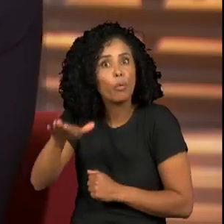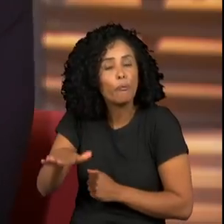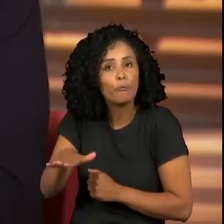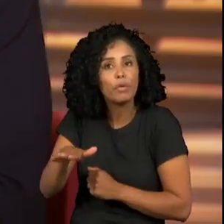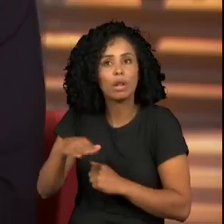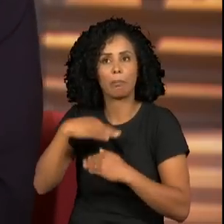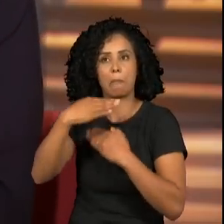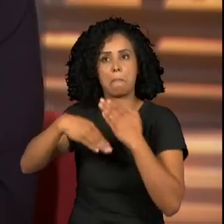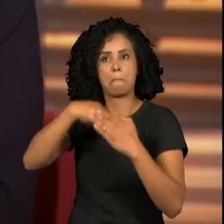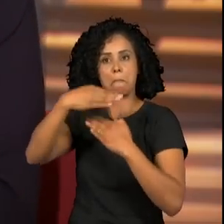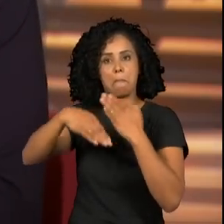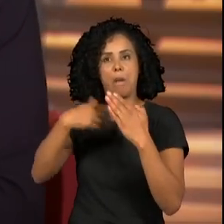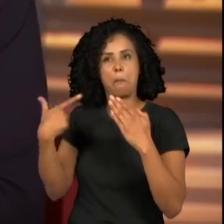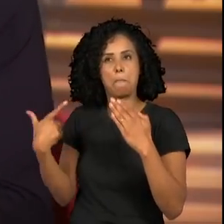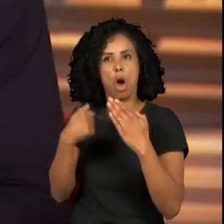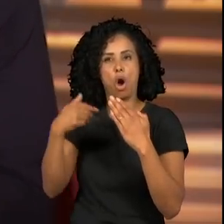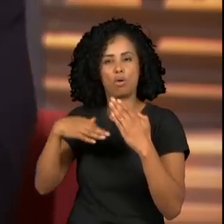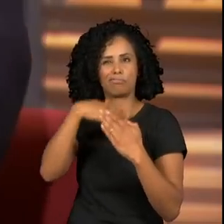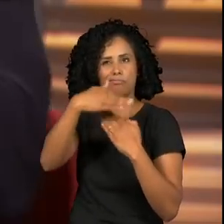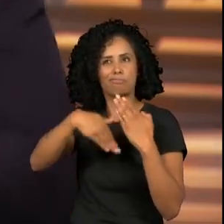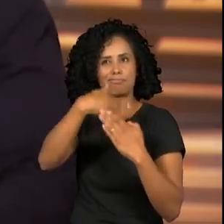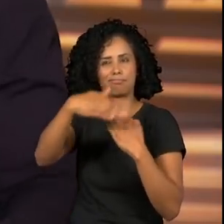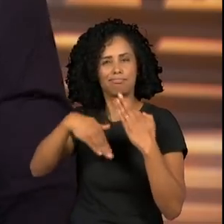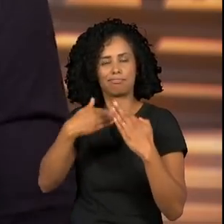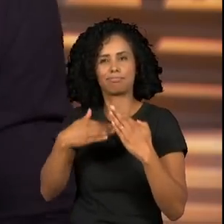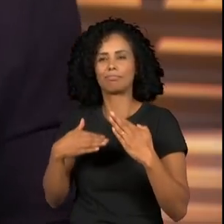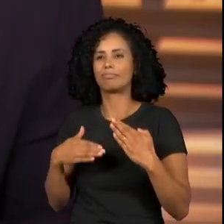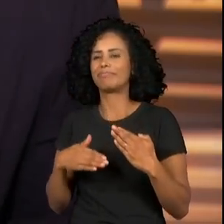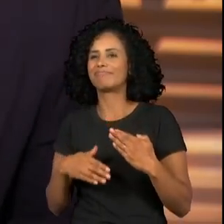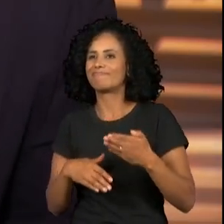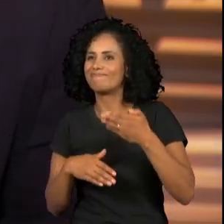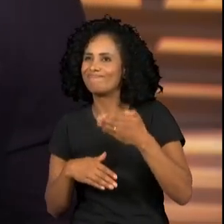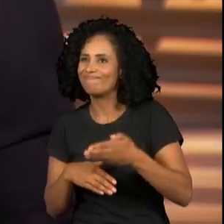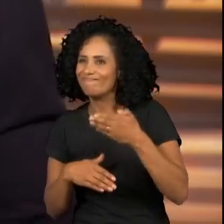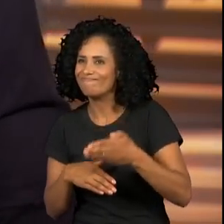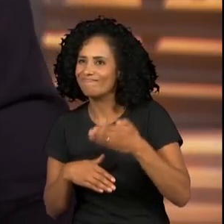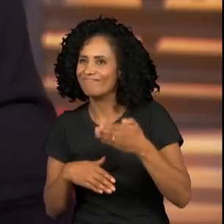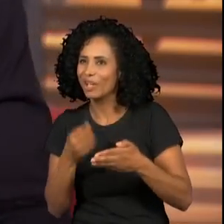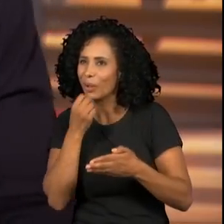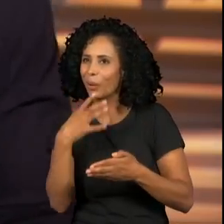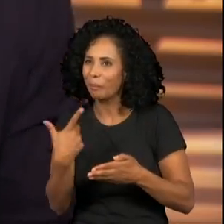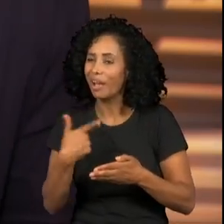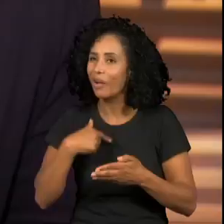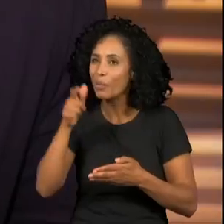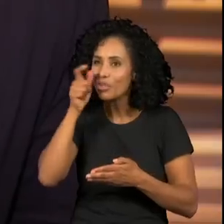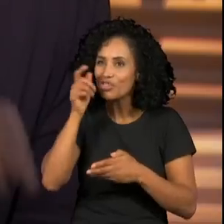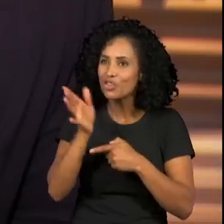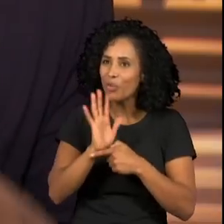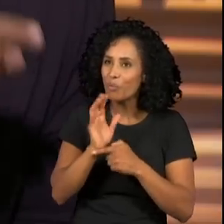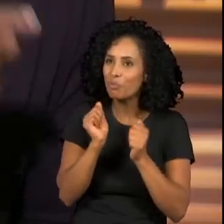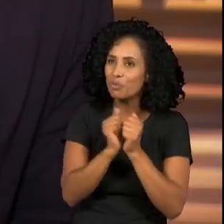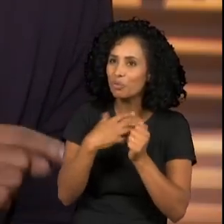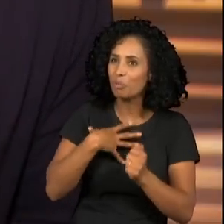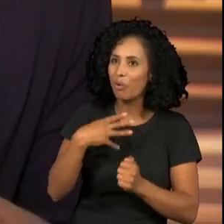enfaixada e estava com um tiro na mão. Tinha acabado de levar um tiro na mão há pouco tempo, estava encostado. Eu assisti com meu filho, com ele, eu fui assistindo e explicando tudo para ele.